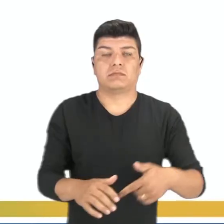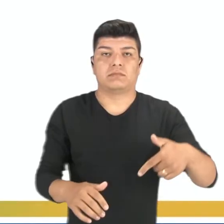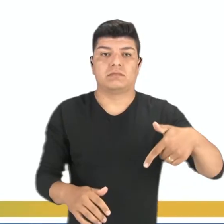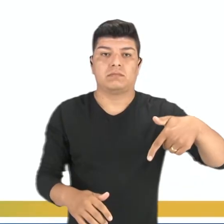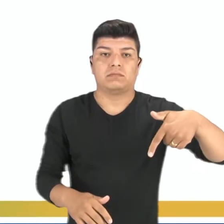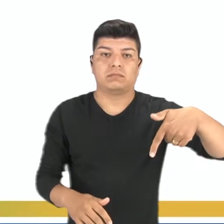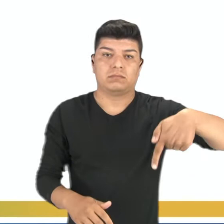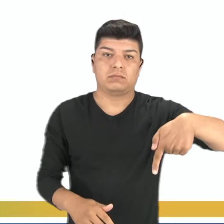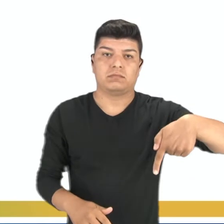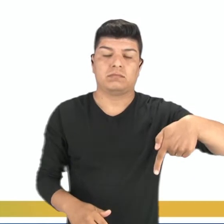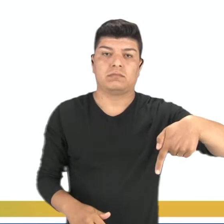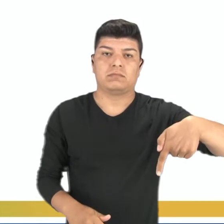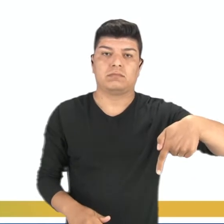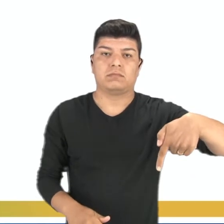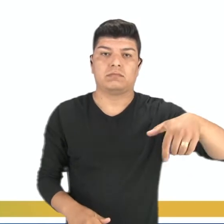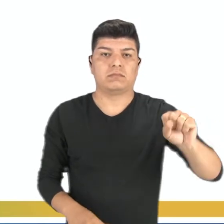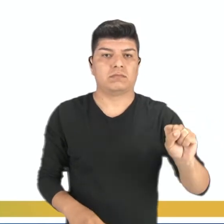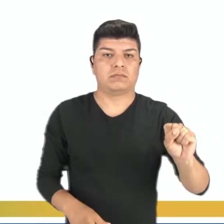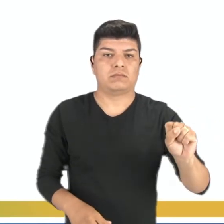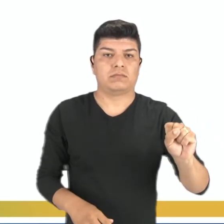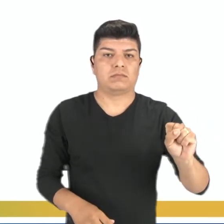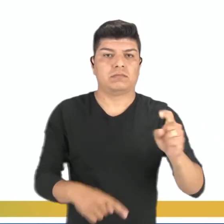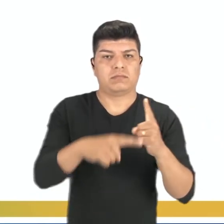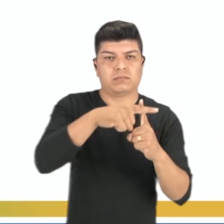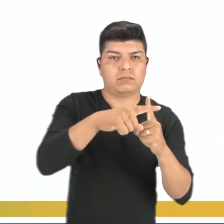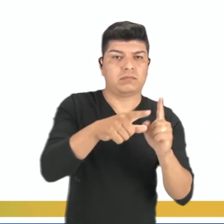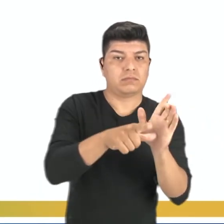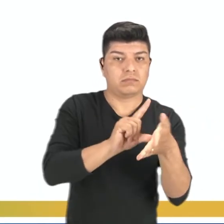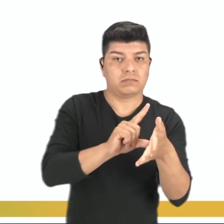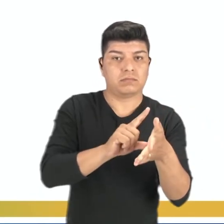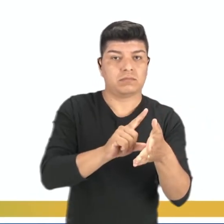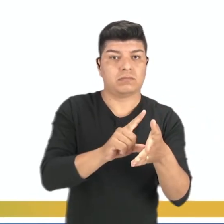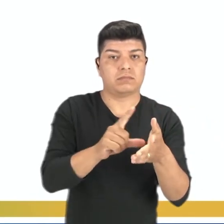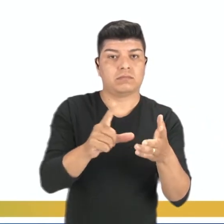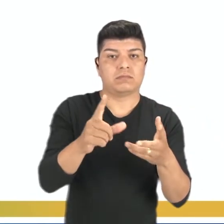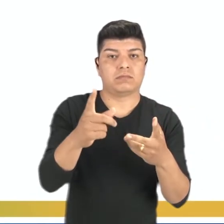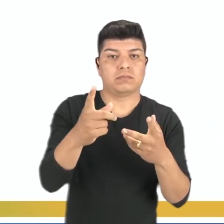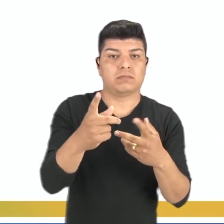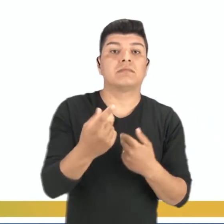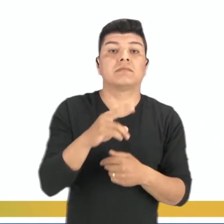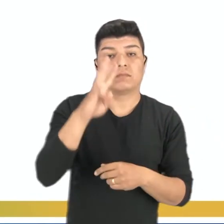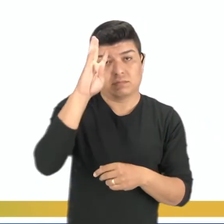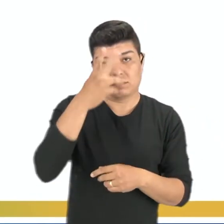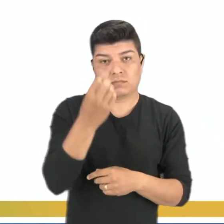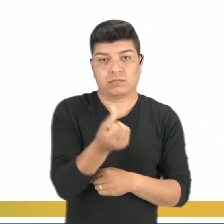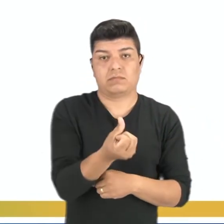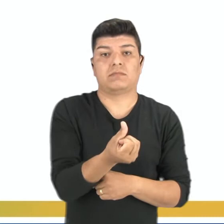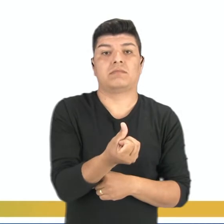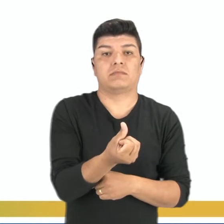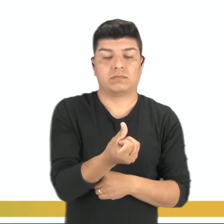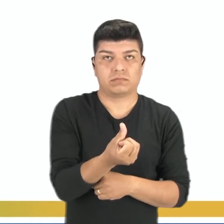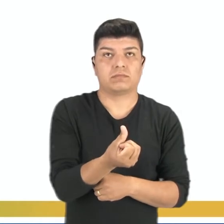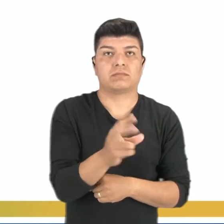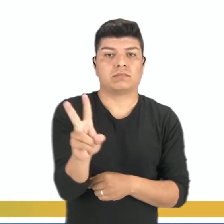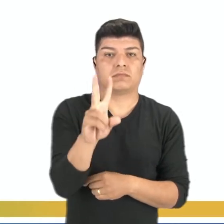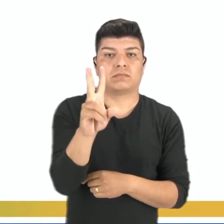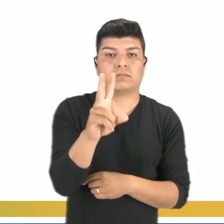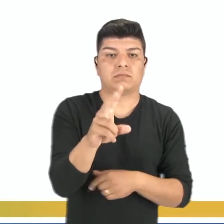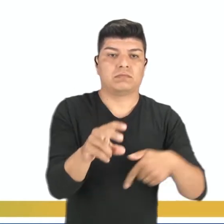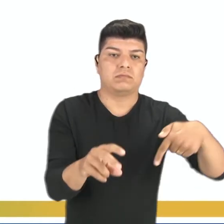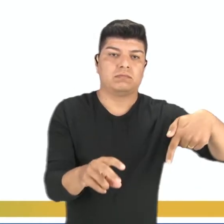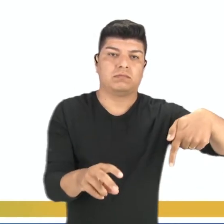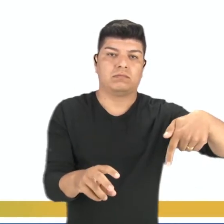QS é aquela soma anterior que deu 6. Então, vamos ter valor 6 no